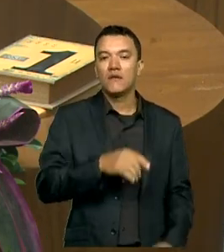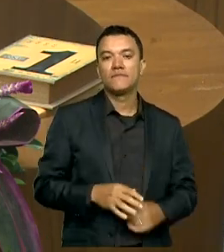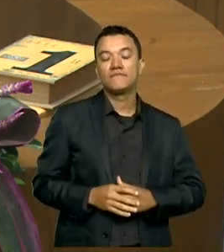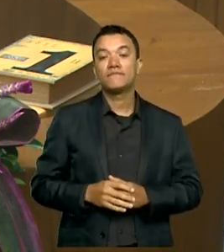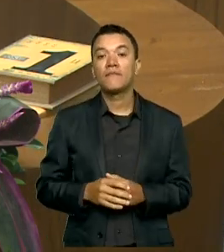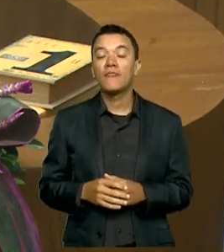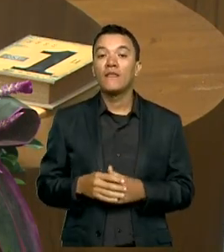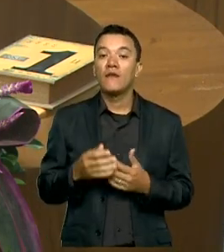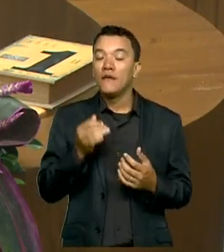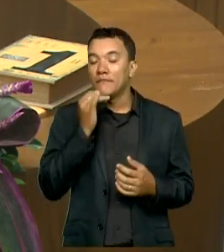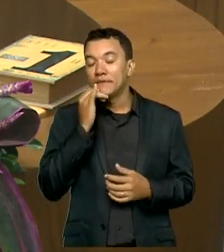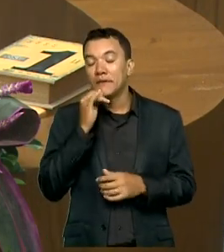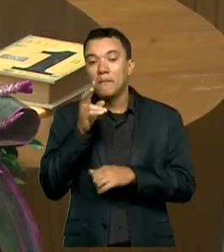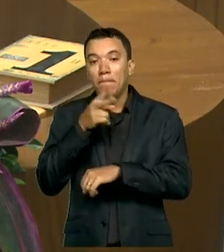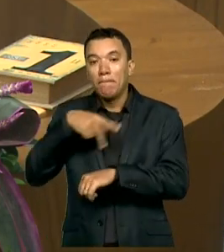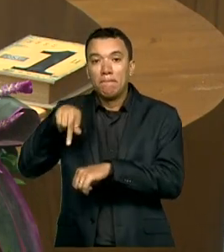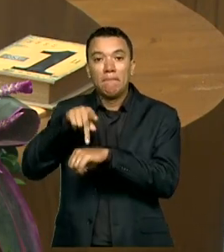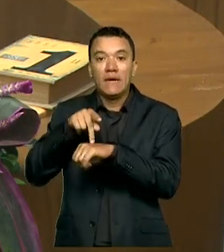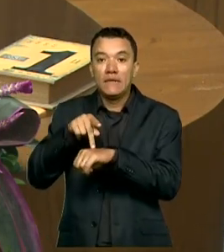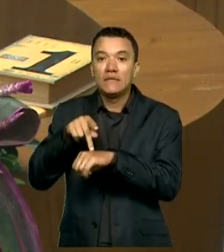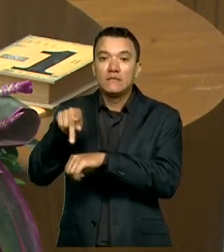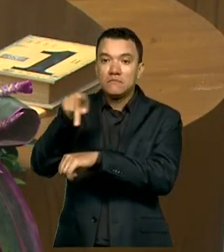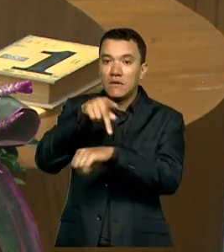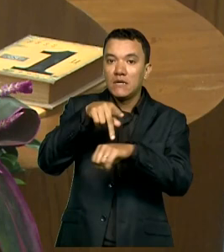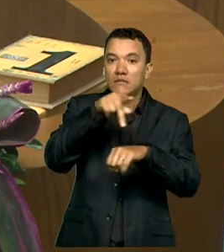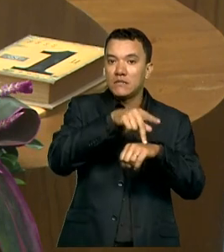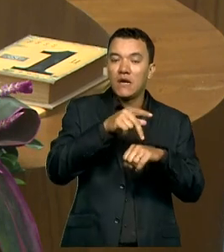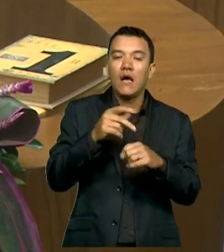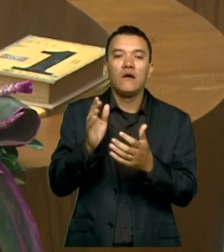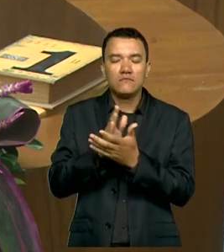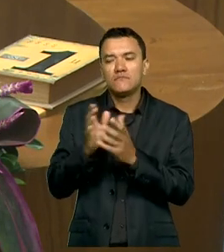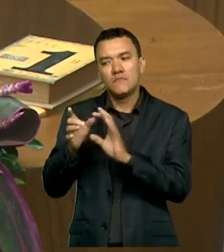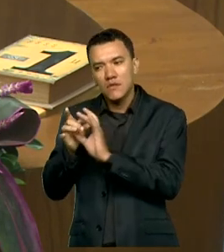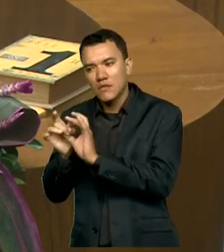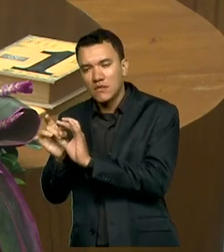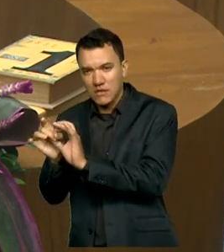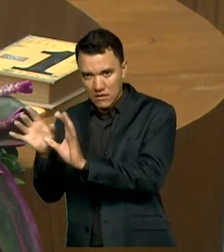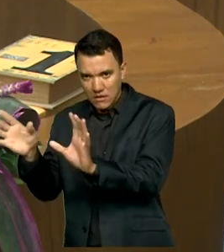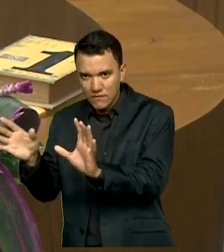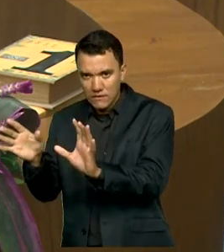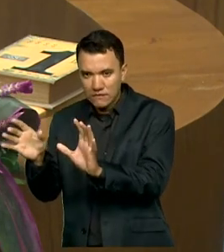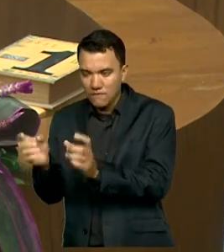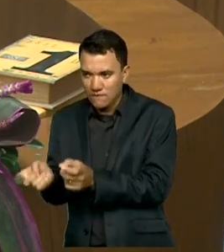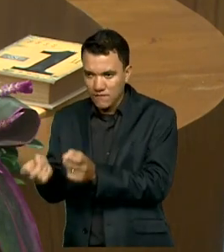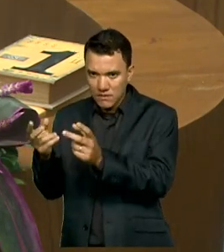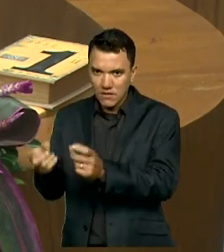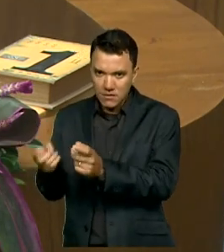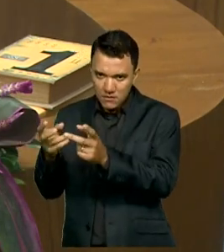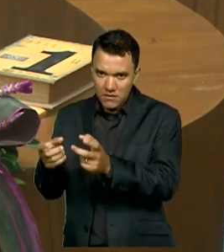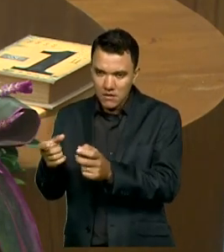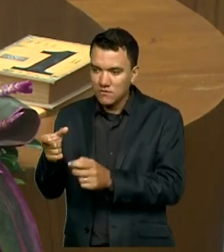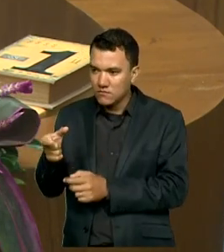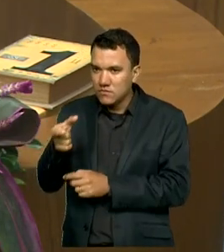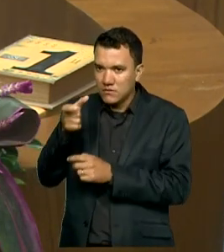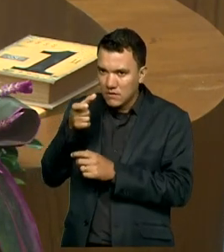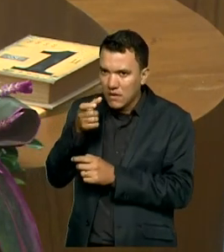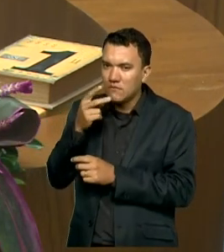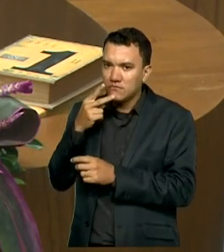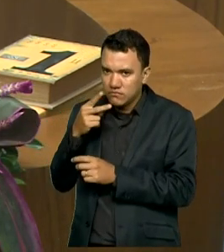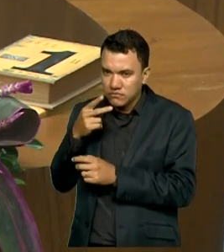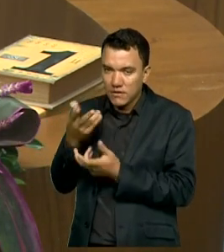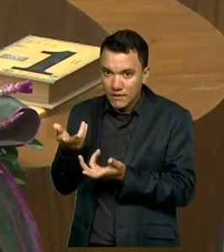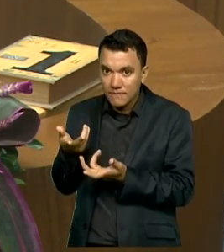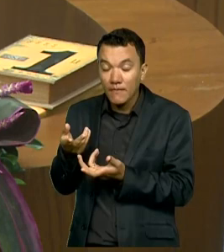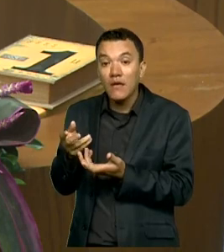países onde foi liberada a comercialização desse cigarro eletrônico, está tendo